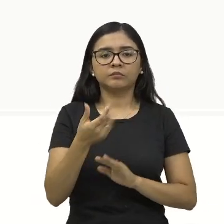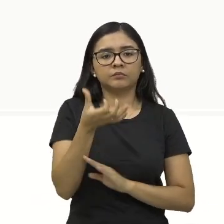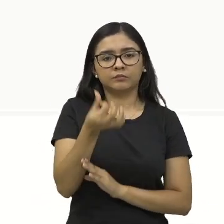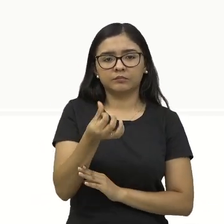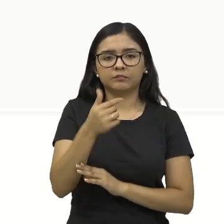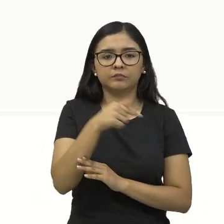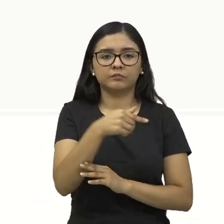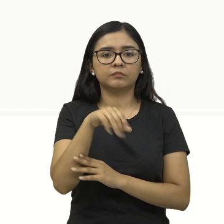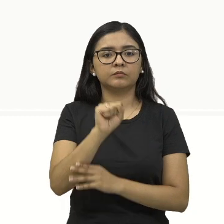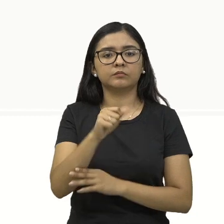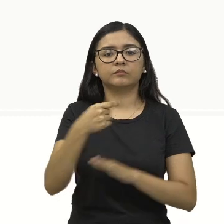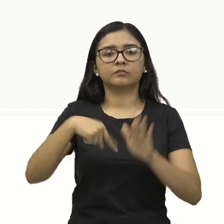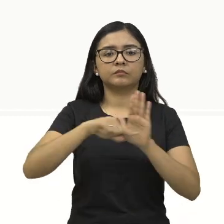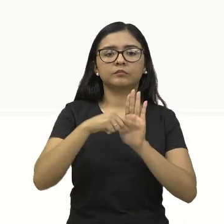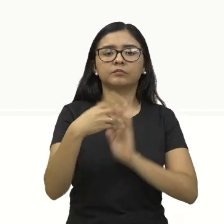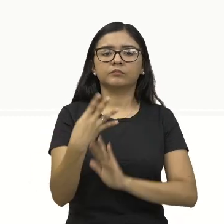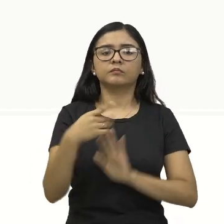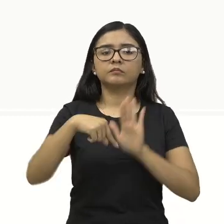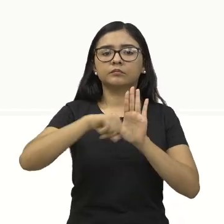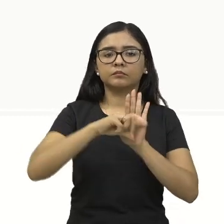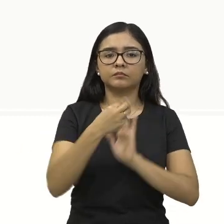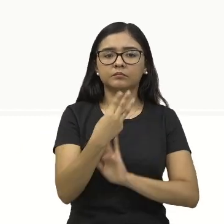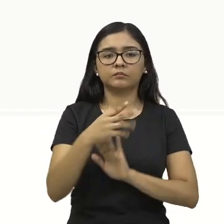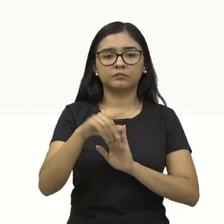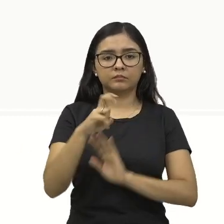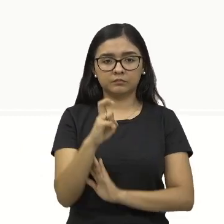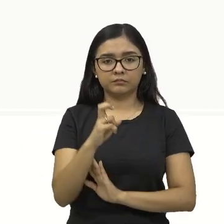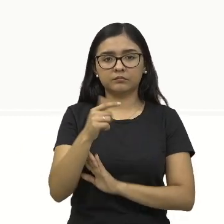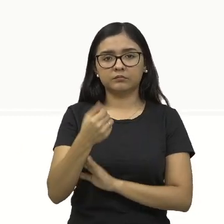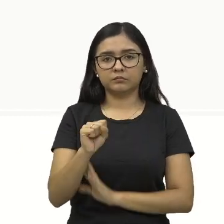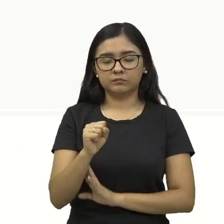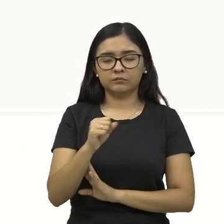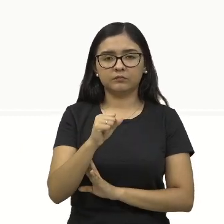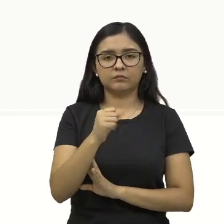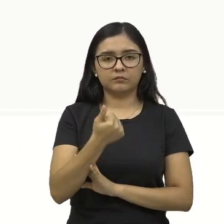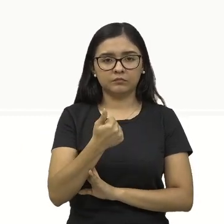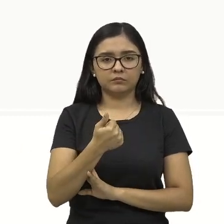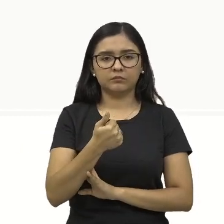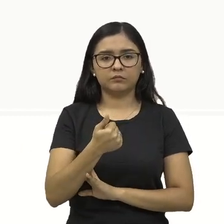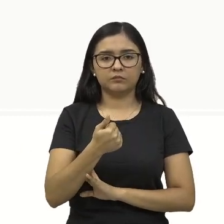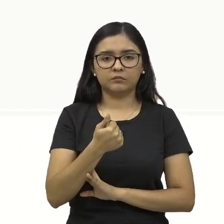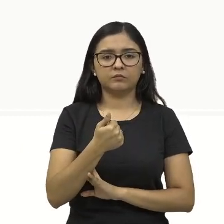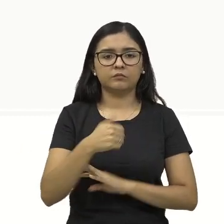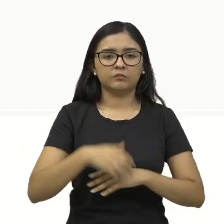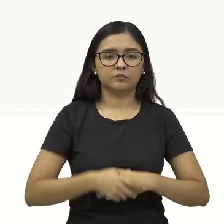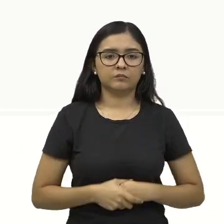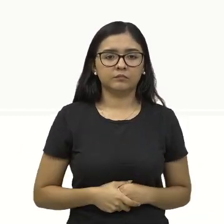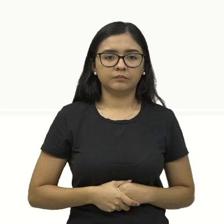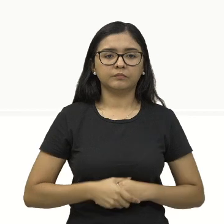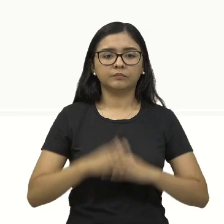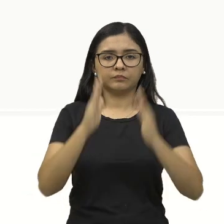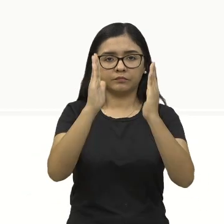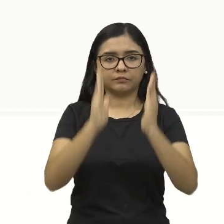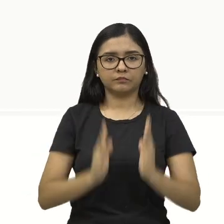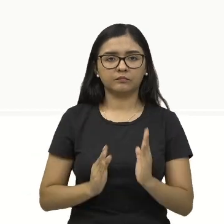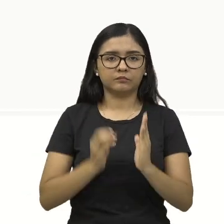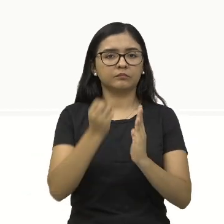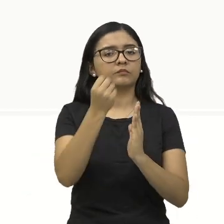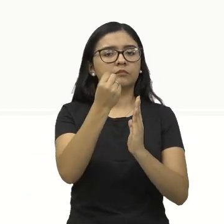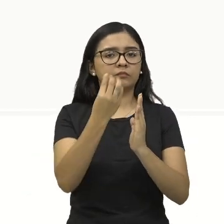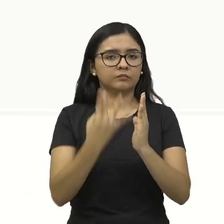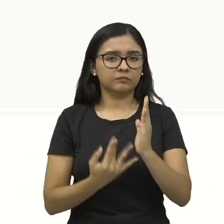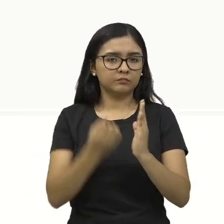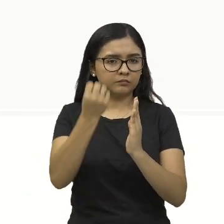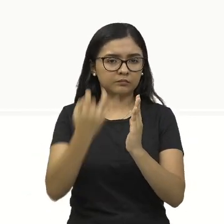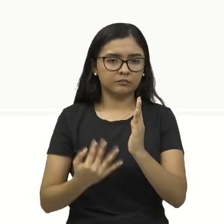6, 7, 8, menos 4, menos